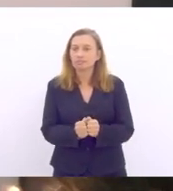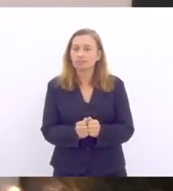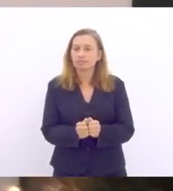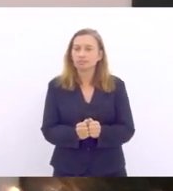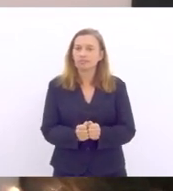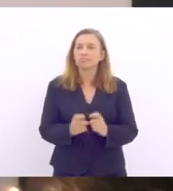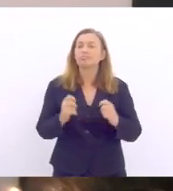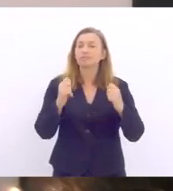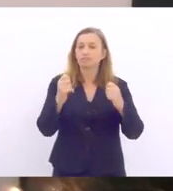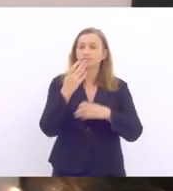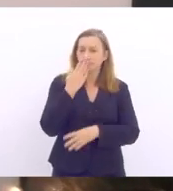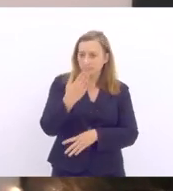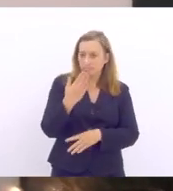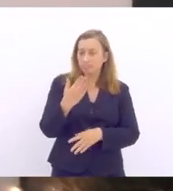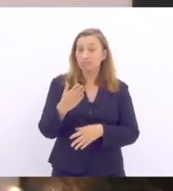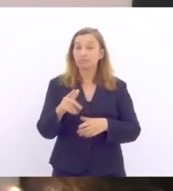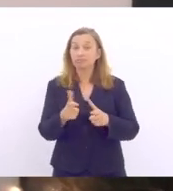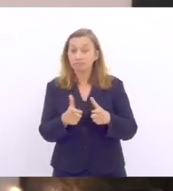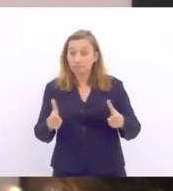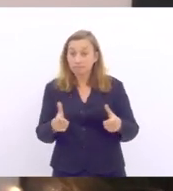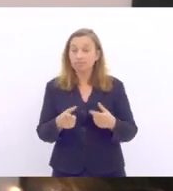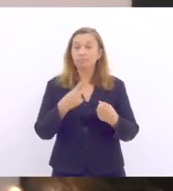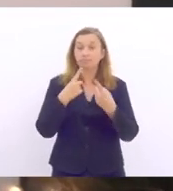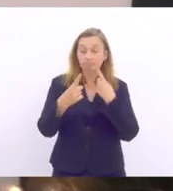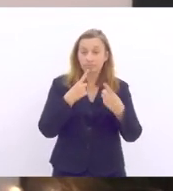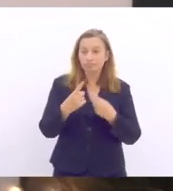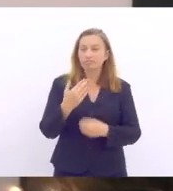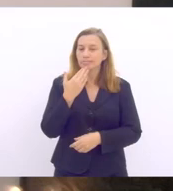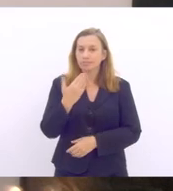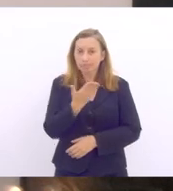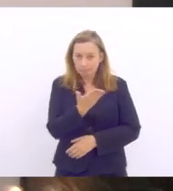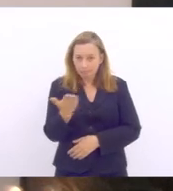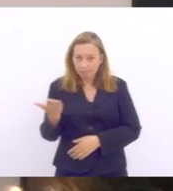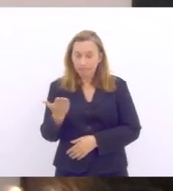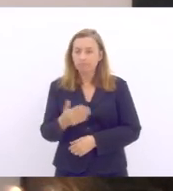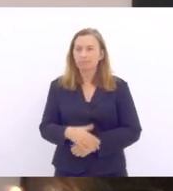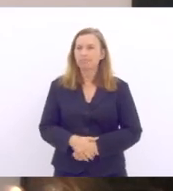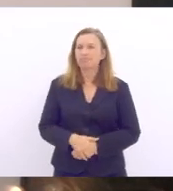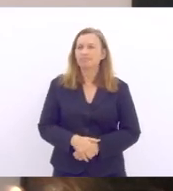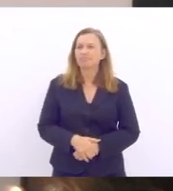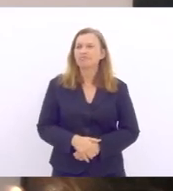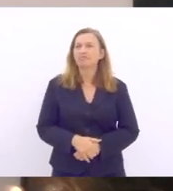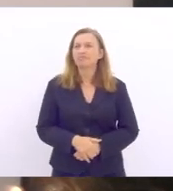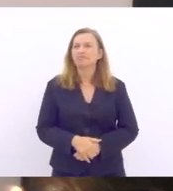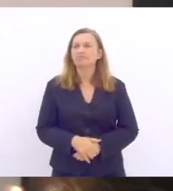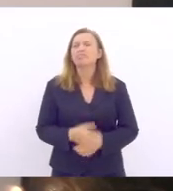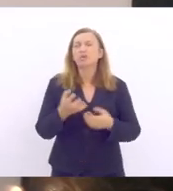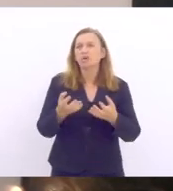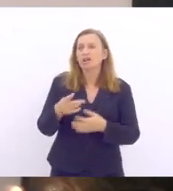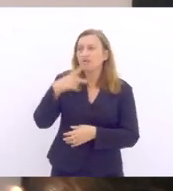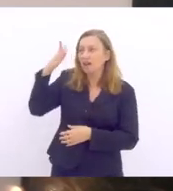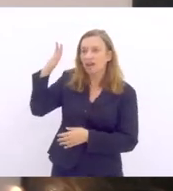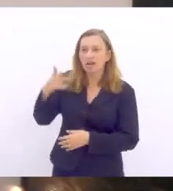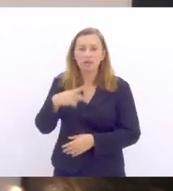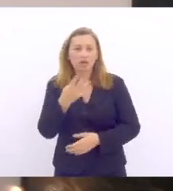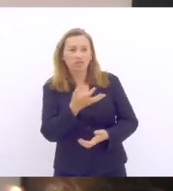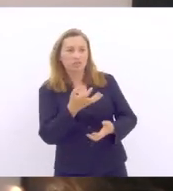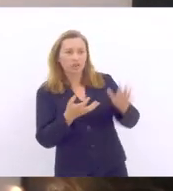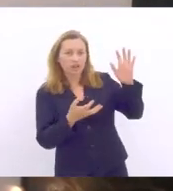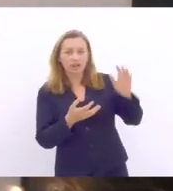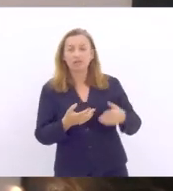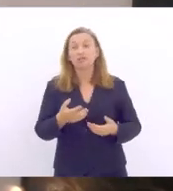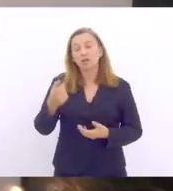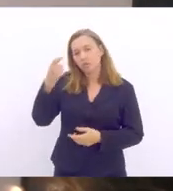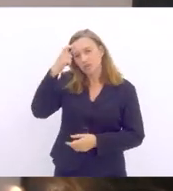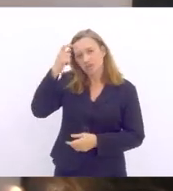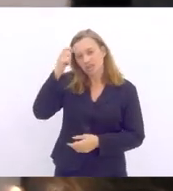torcidas organizadas, para a gente ter esse grande debate. Né. Eu peço só a vocês, porque tá acontecendo assim, eu quero falar, não sei o quê. Vamos ir para um